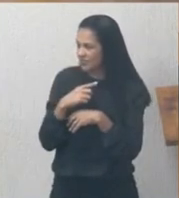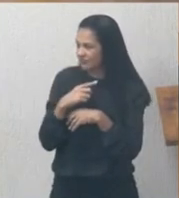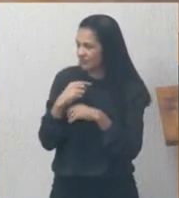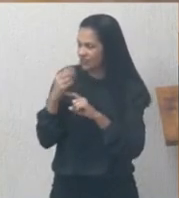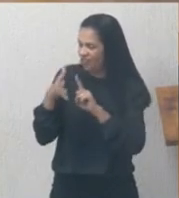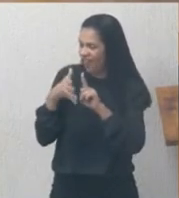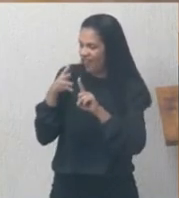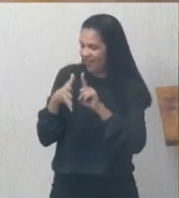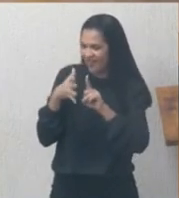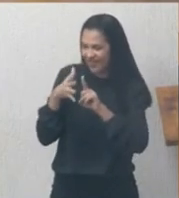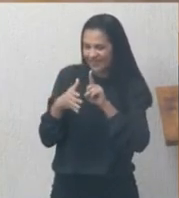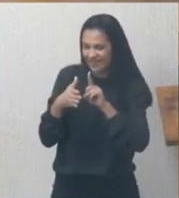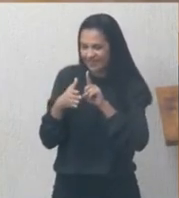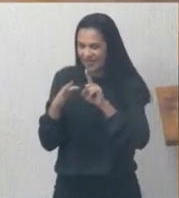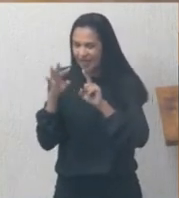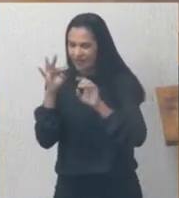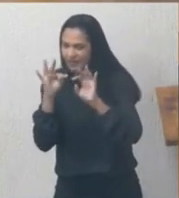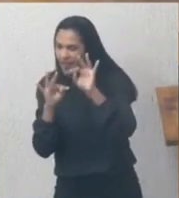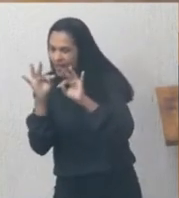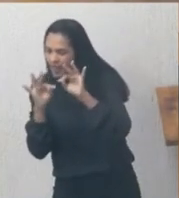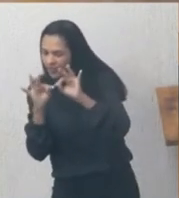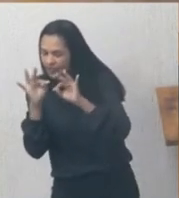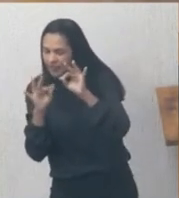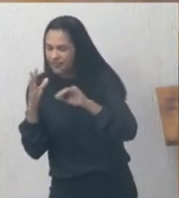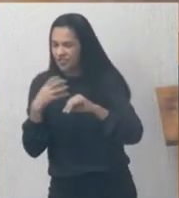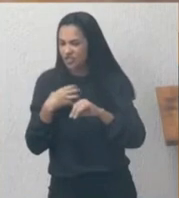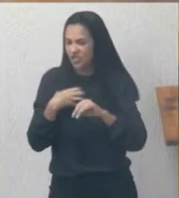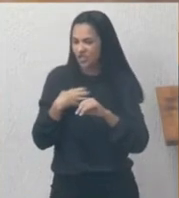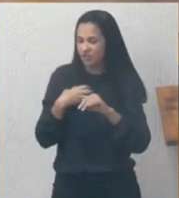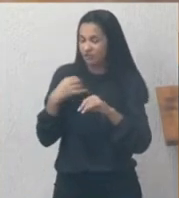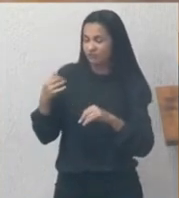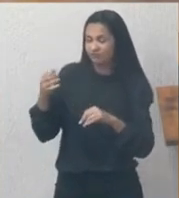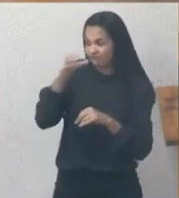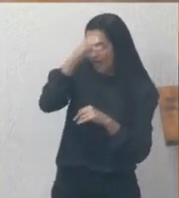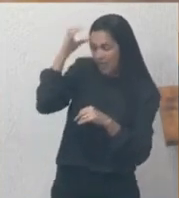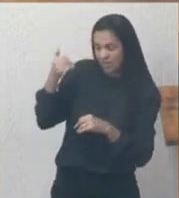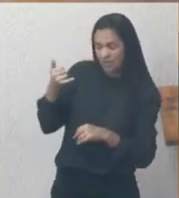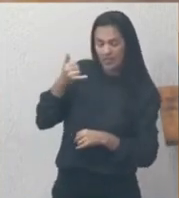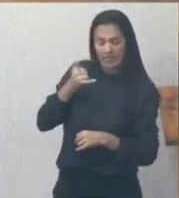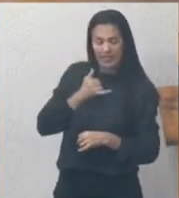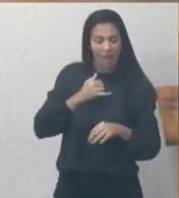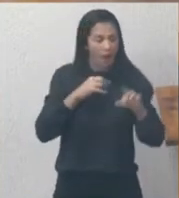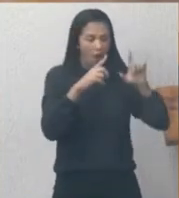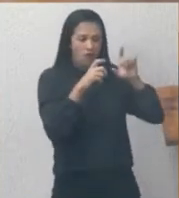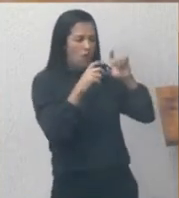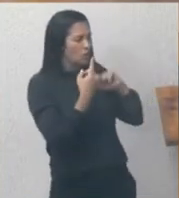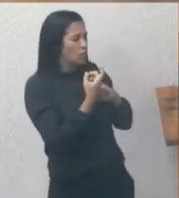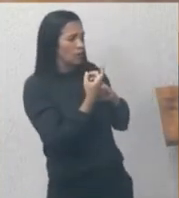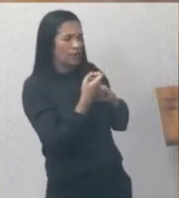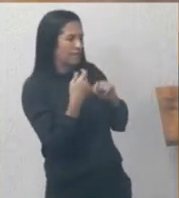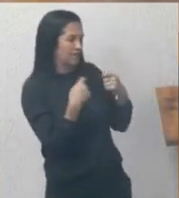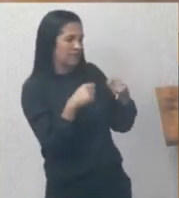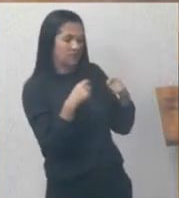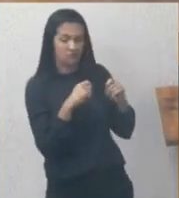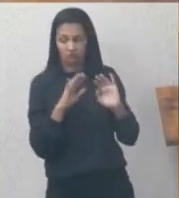importância são técnicas por o cliente quando ele nos liga ele fala assim eu só preciso de uma foto pera aí se você